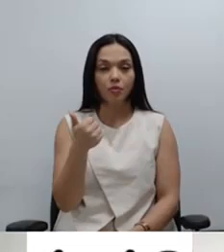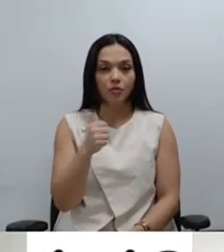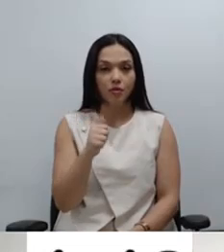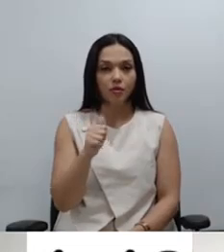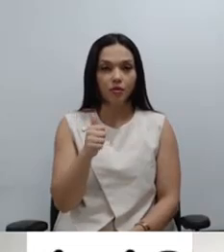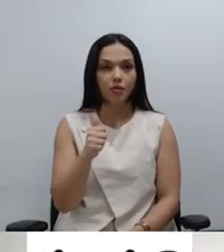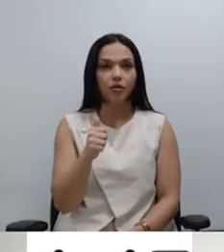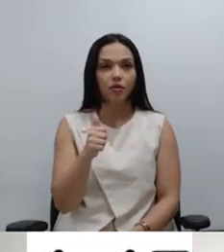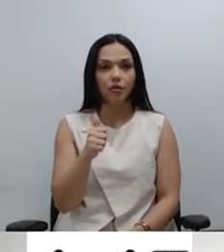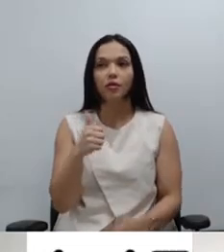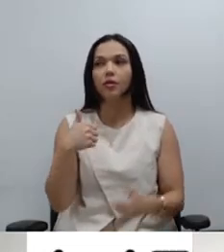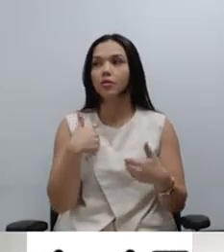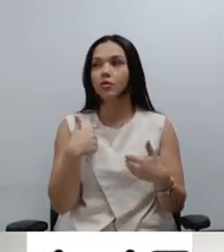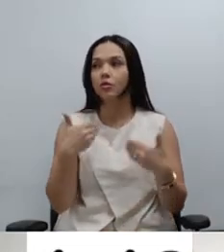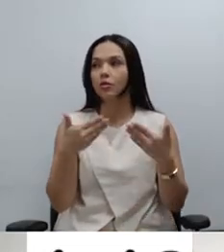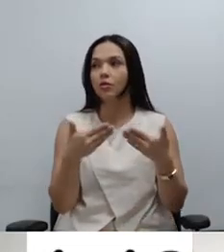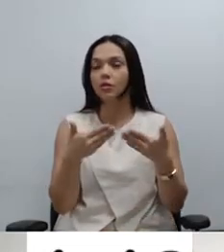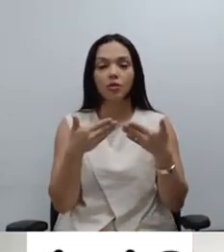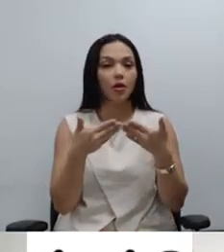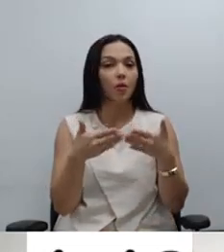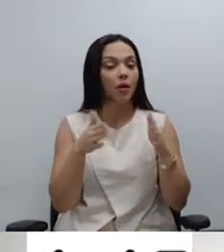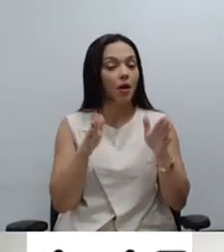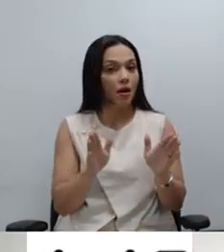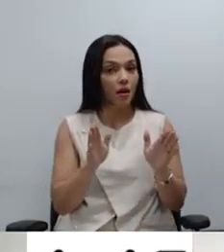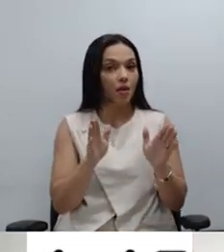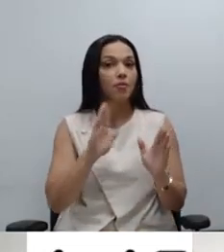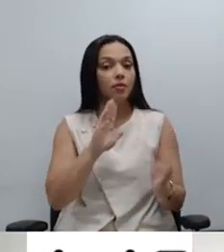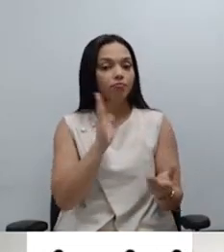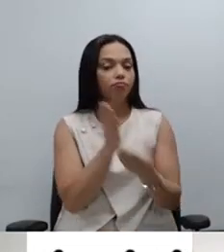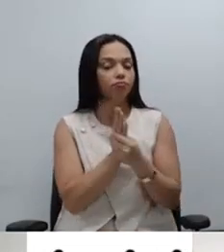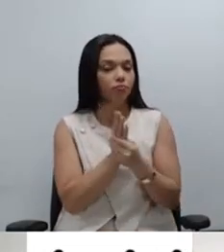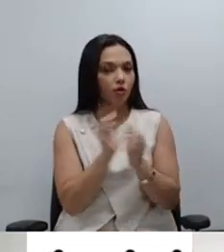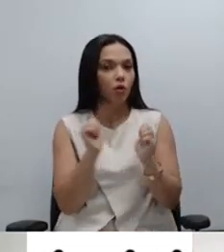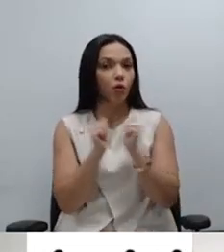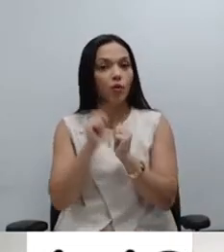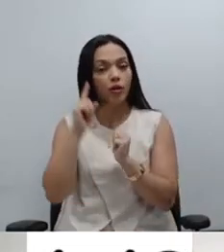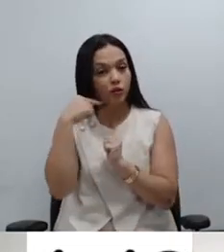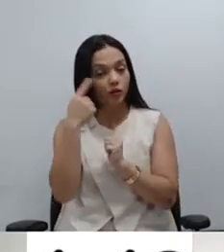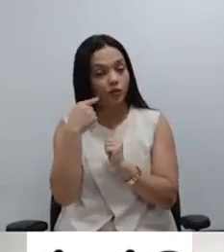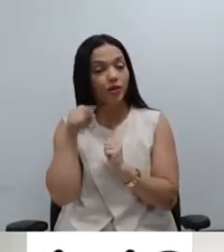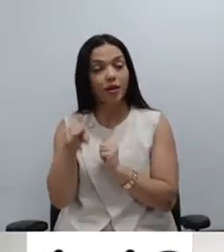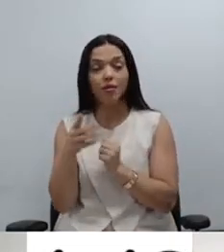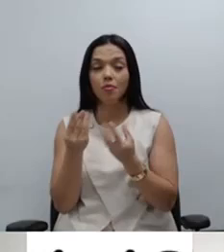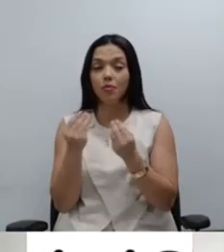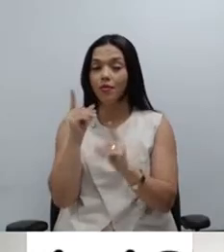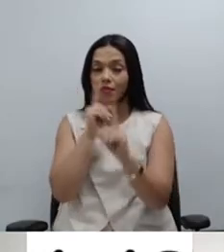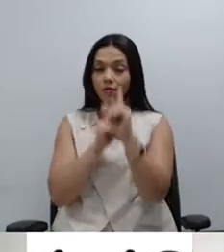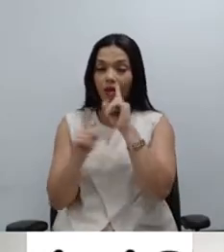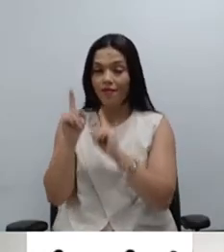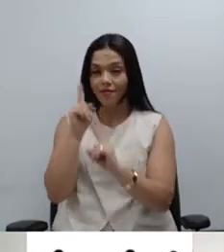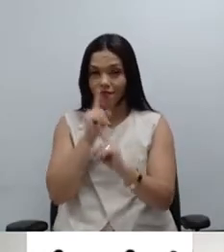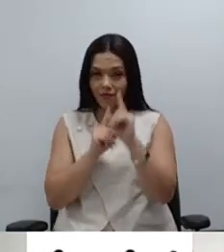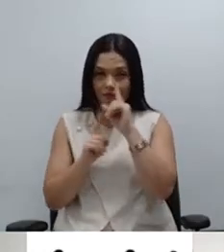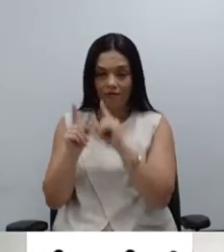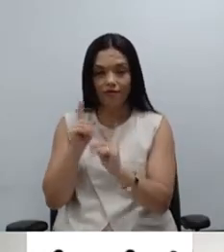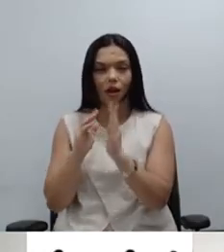ações, e ela cometeu muitos crimes, falhas e omissões, me levando a uma situação de